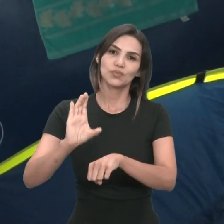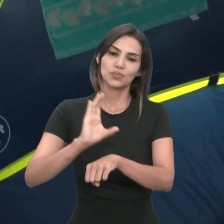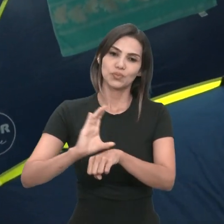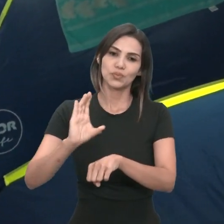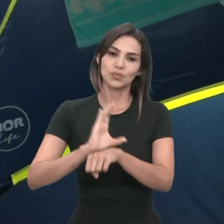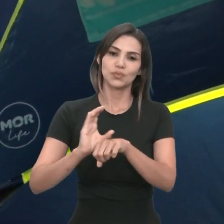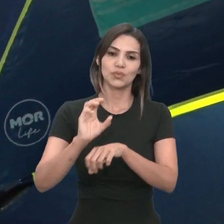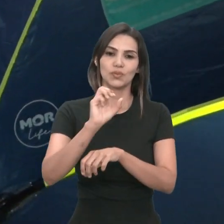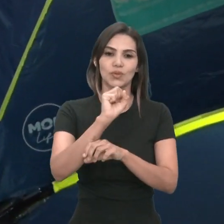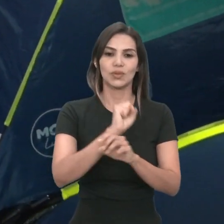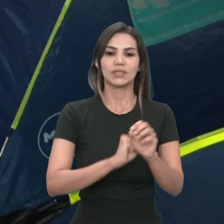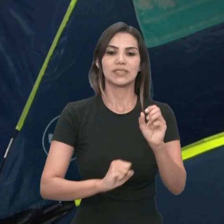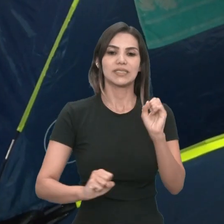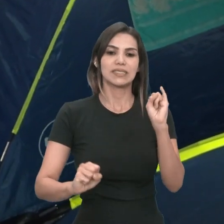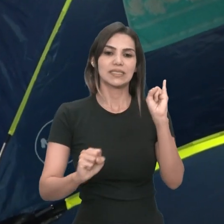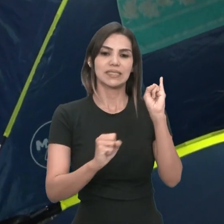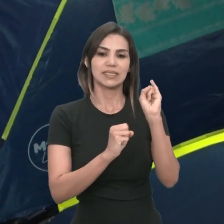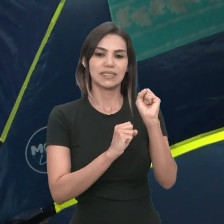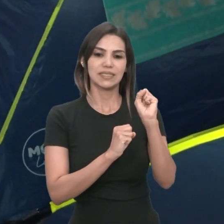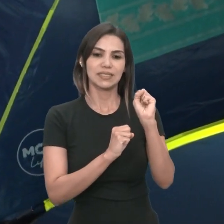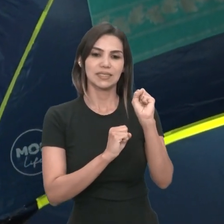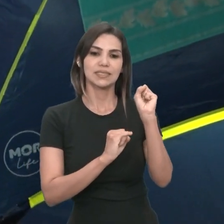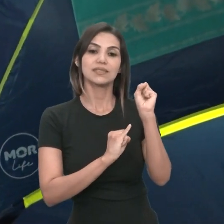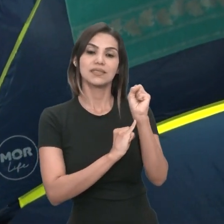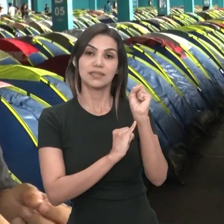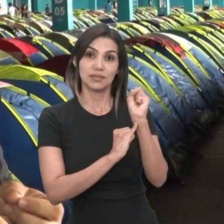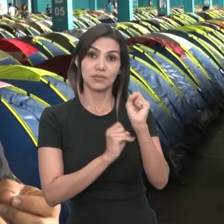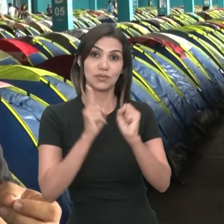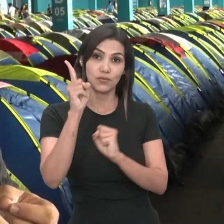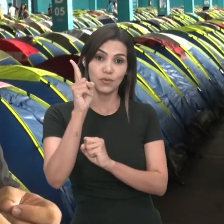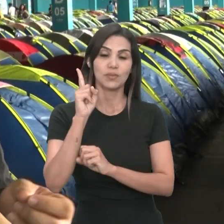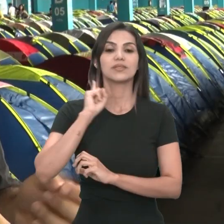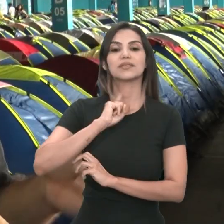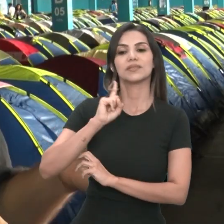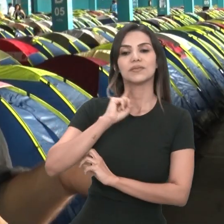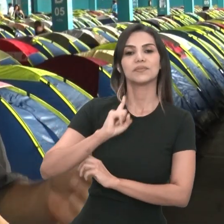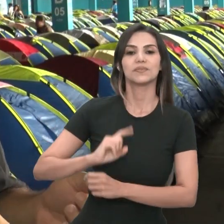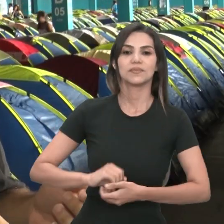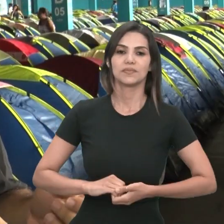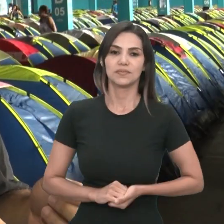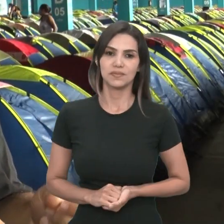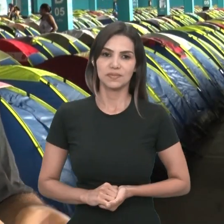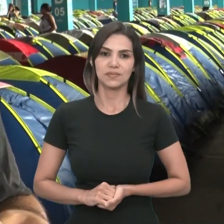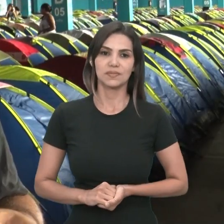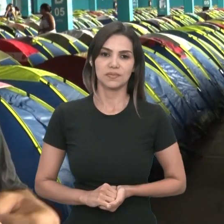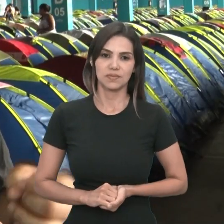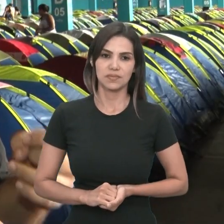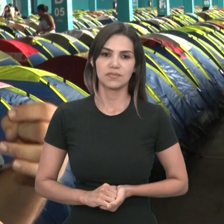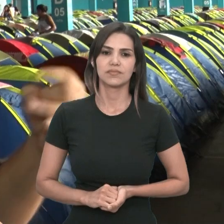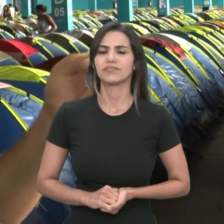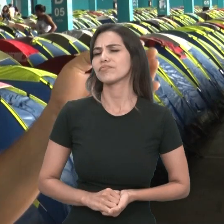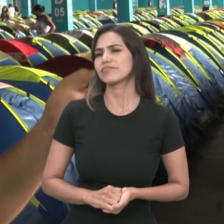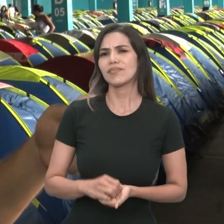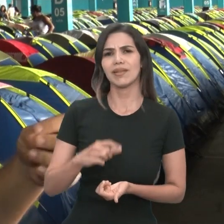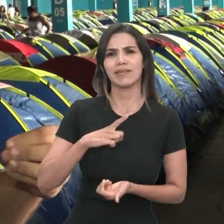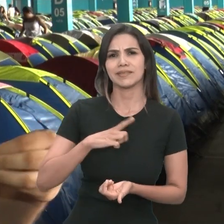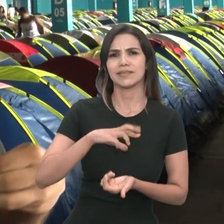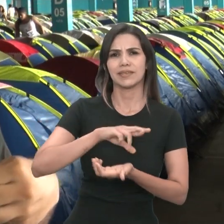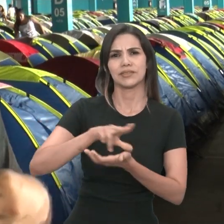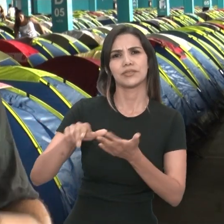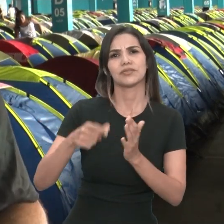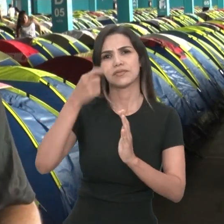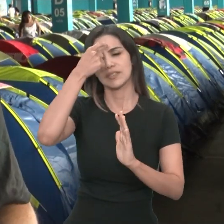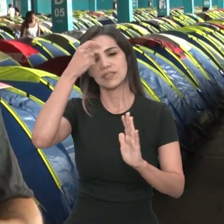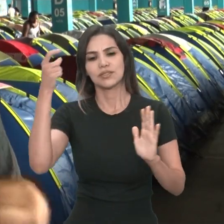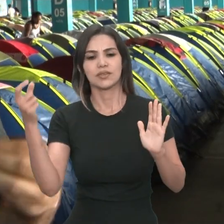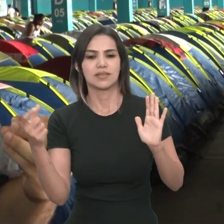no Instituto Federal do Norte de Minas Gerais. A gente está falando de um evento que tem muita IA, usando muitos drones, então está muito